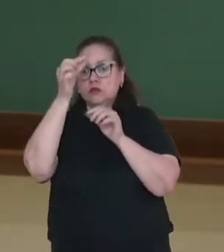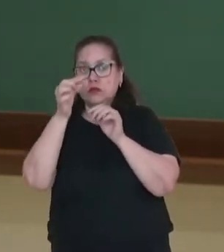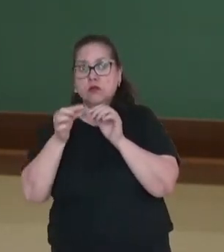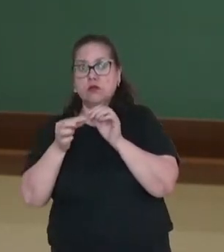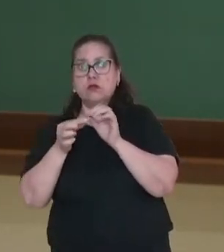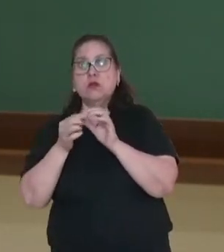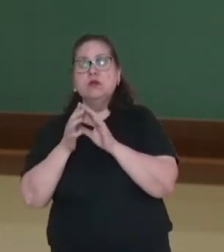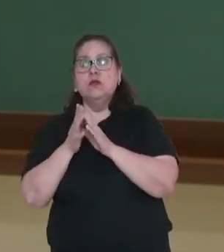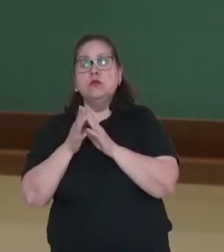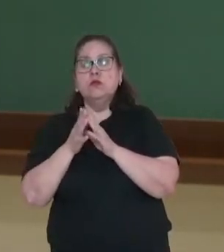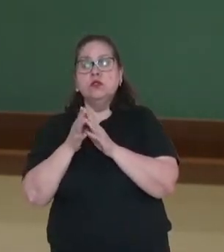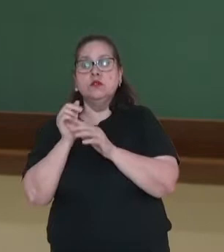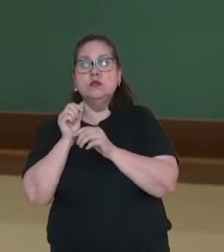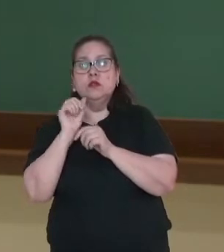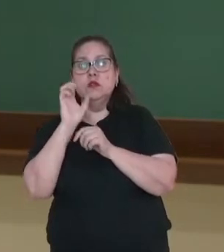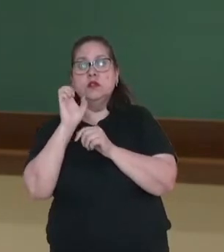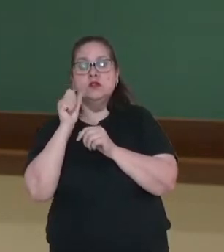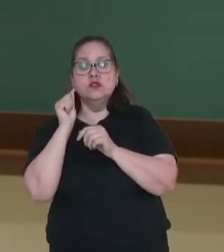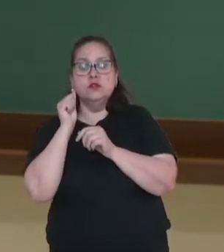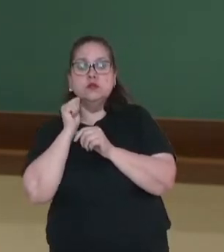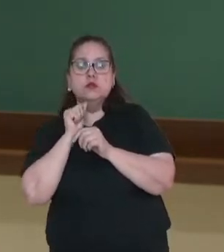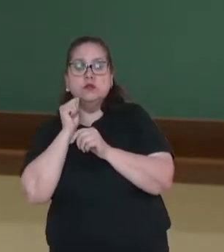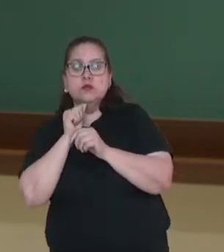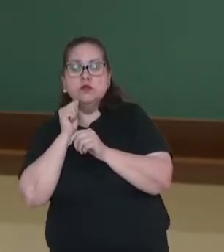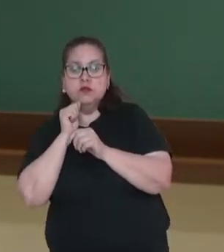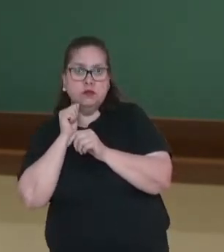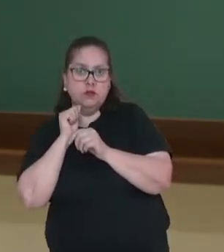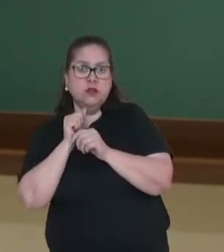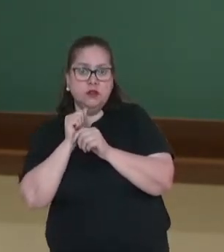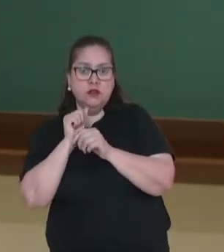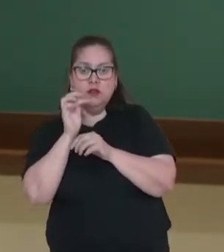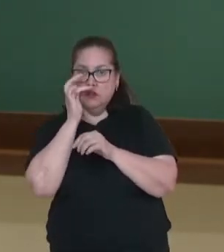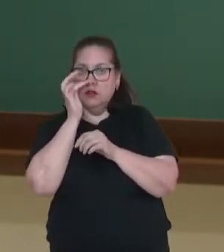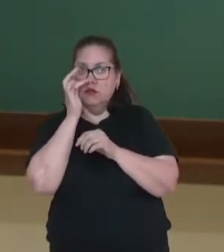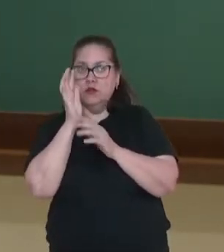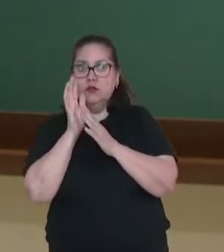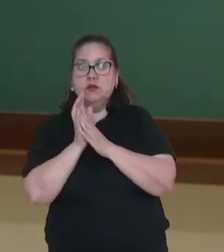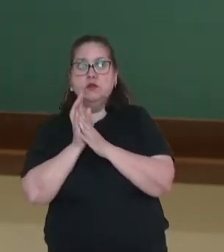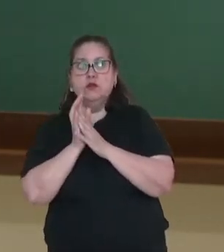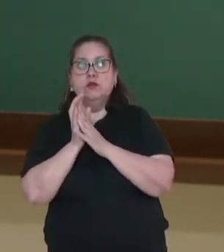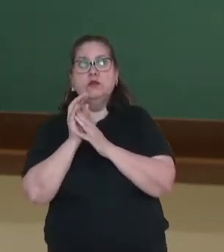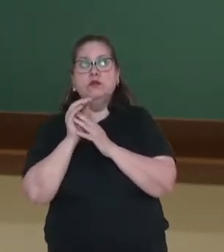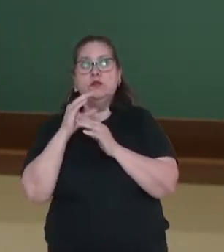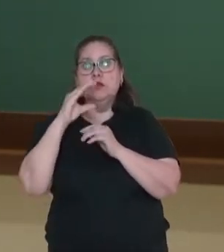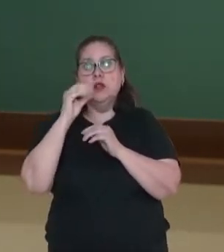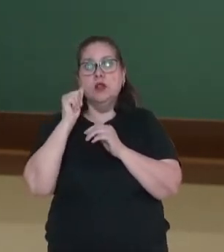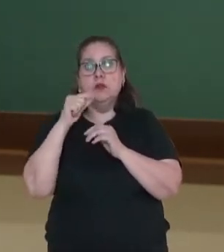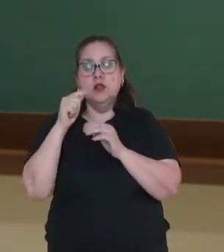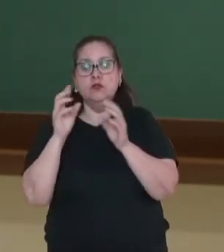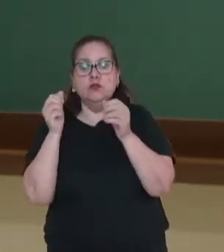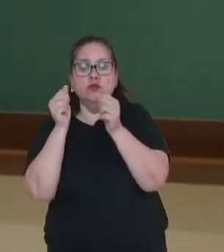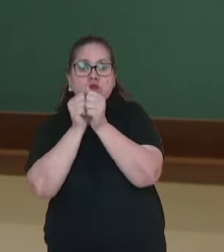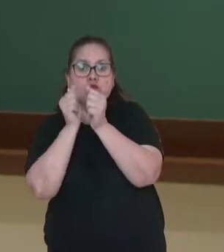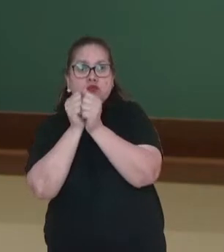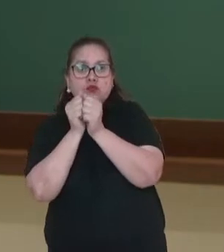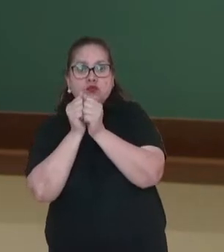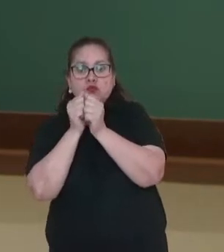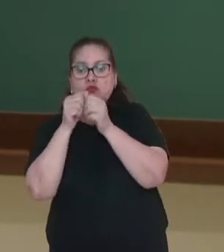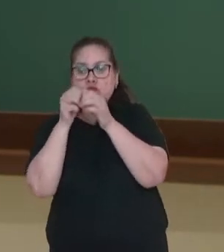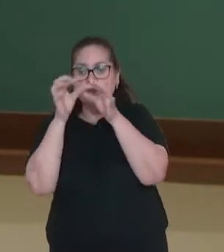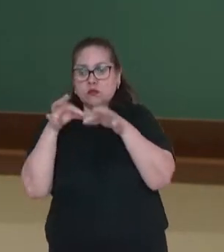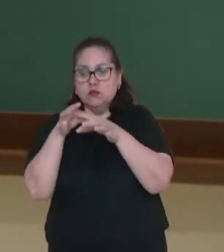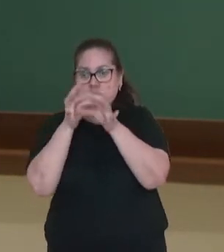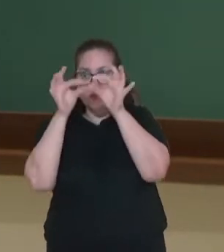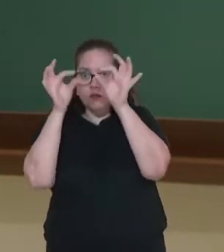a gente tem o estigma, né, que é a parte feminina, que também a gente chama de carpelo. Carpelo seria o conjunto dessa parte feminina